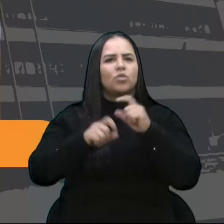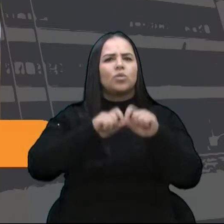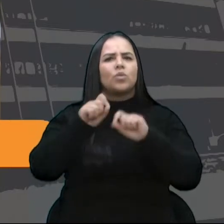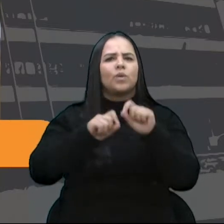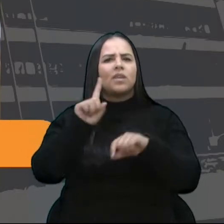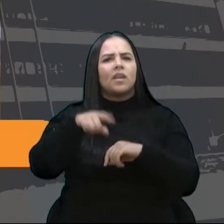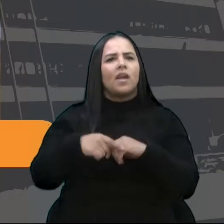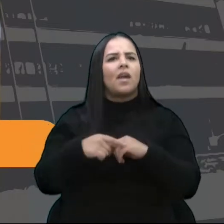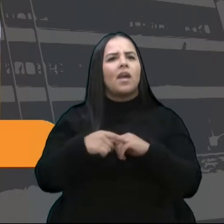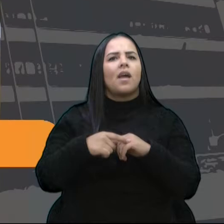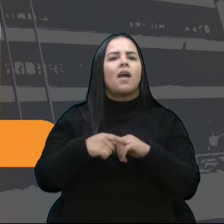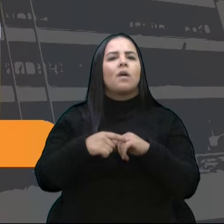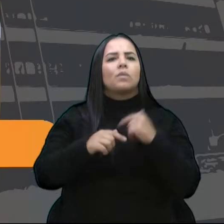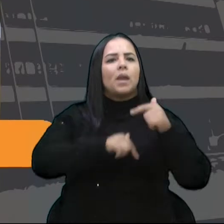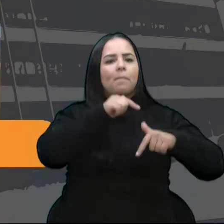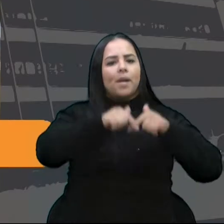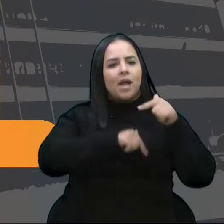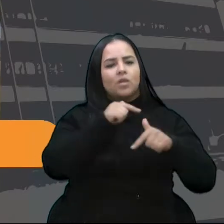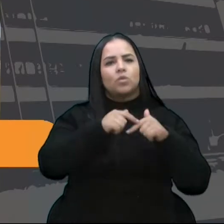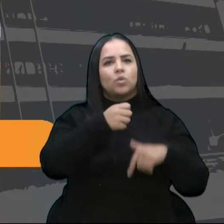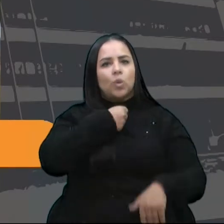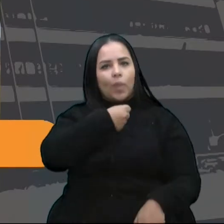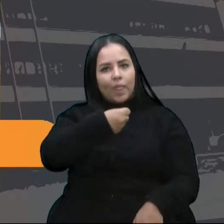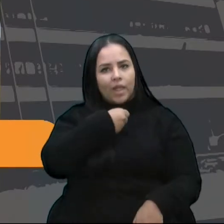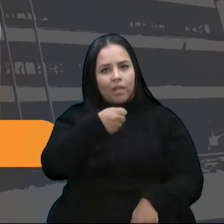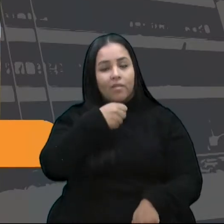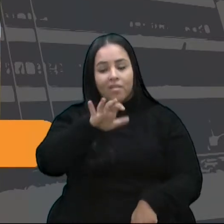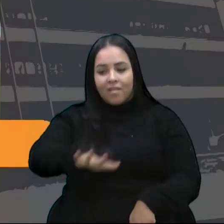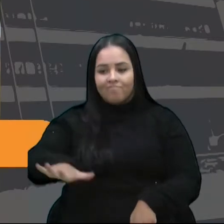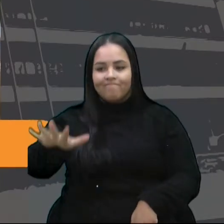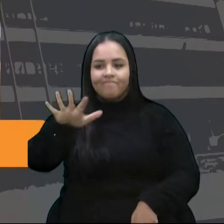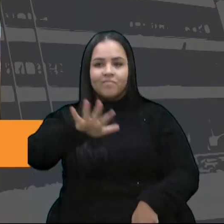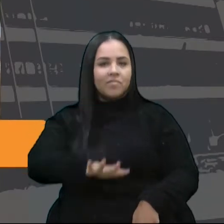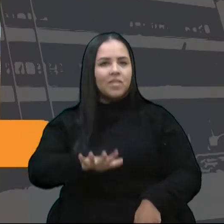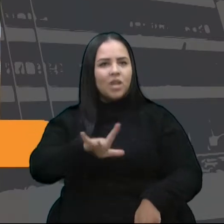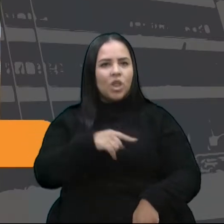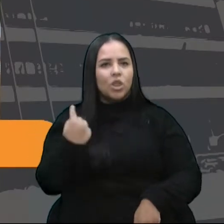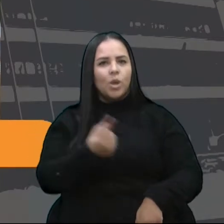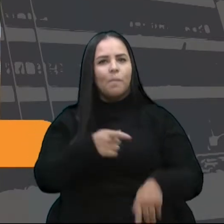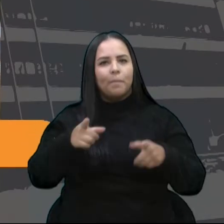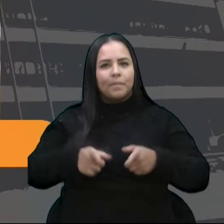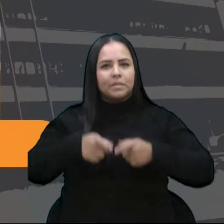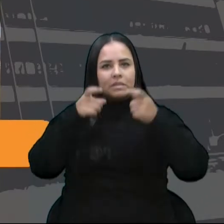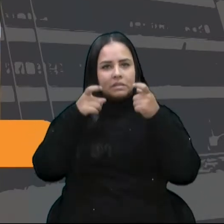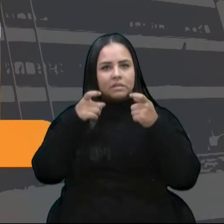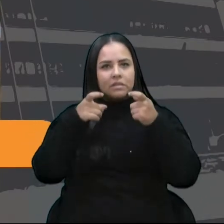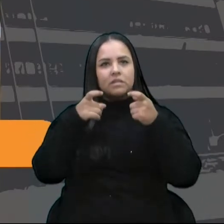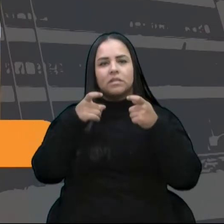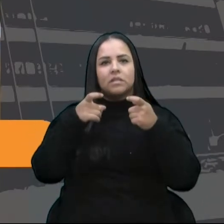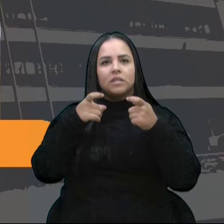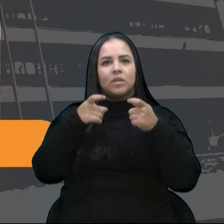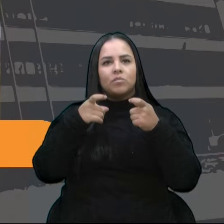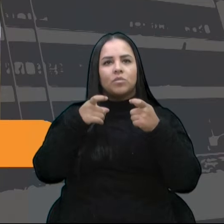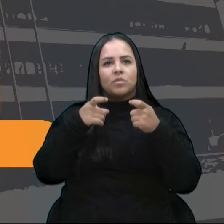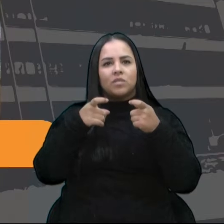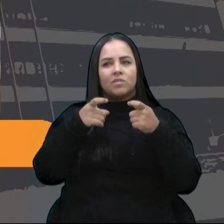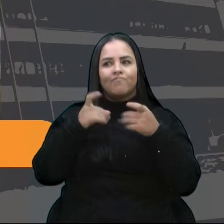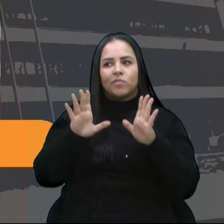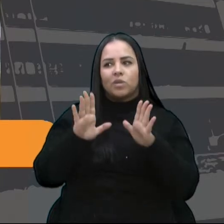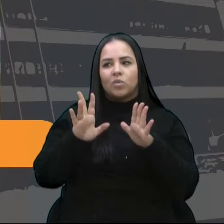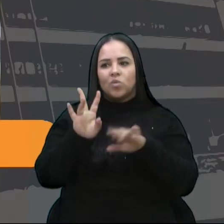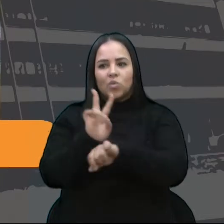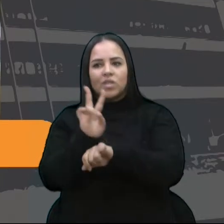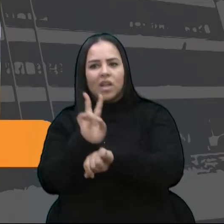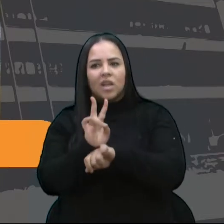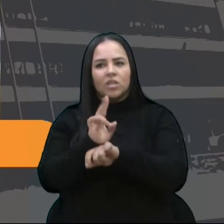nesse cenário, né? E percebemos assim com um certo alento até, né, a partir,